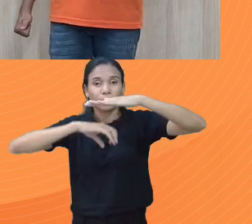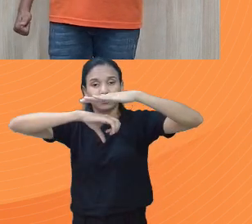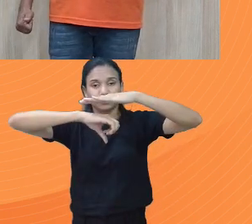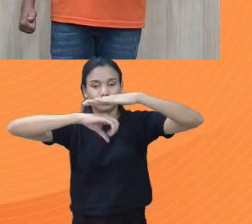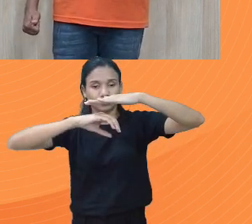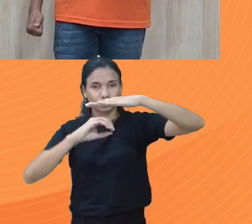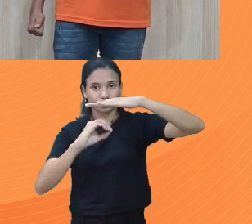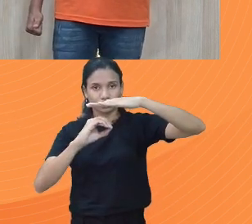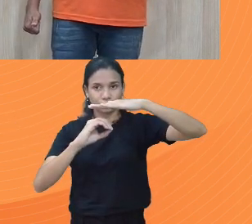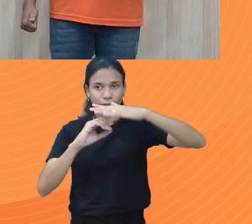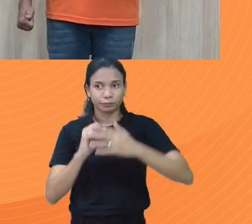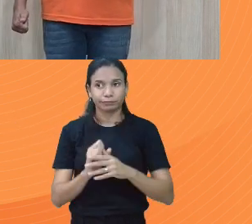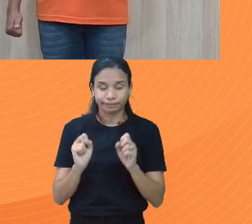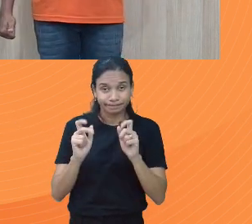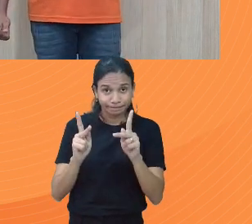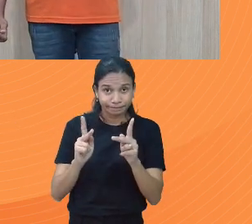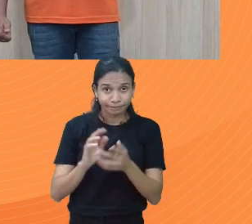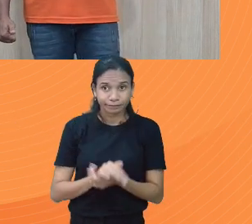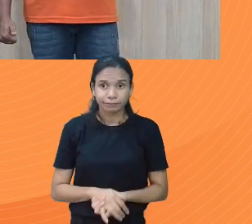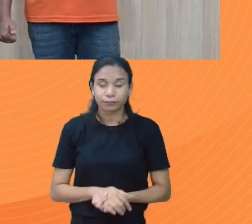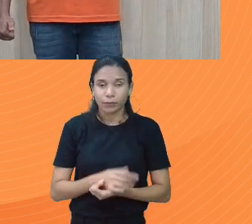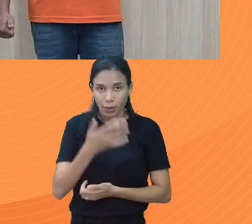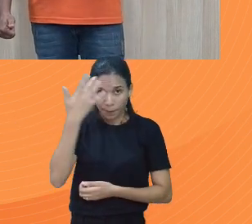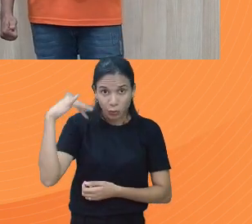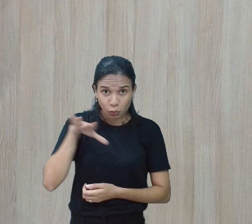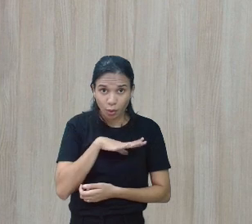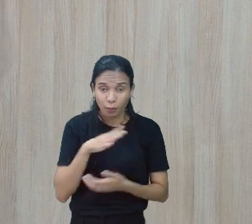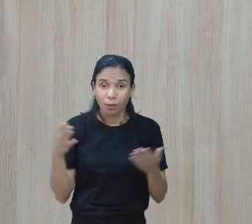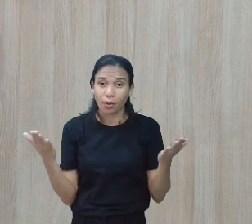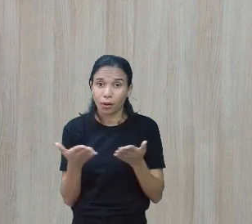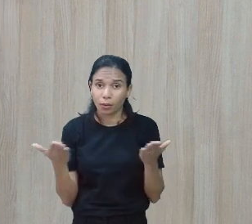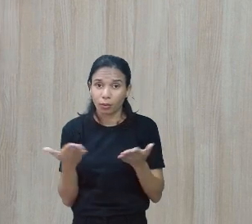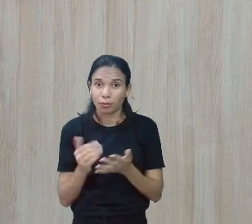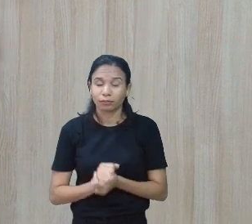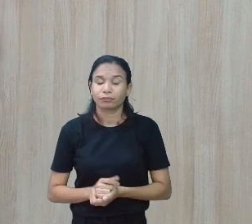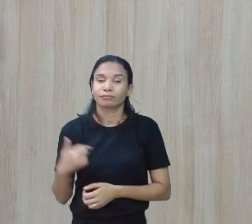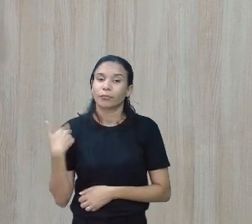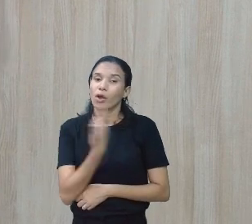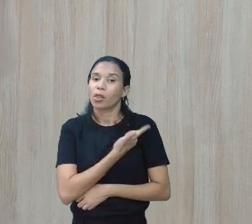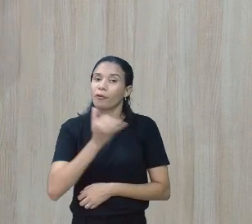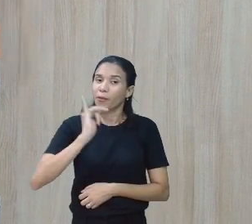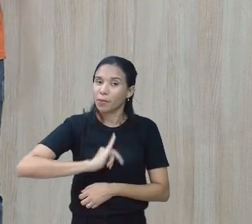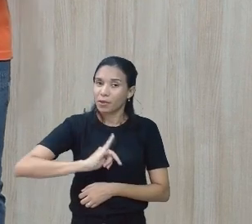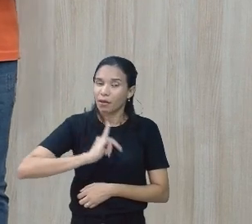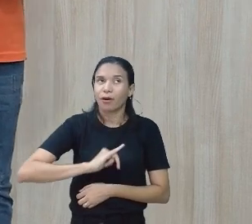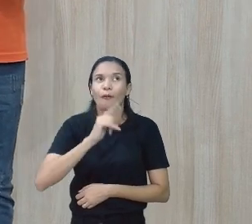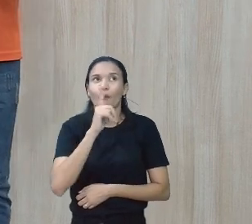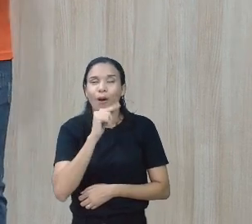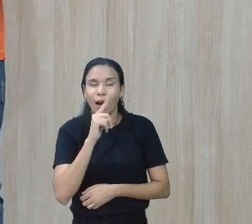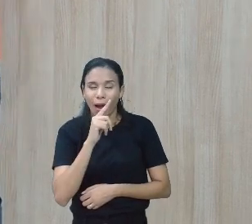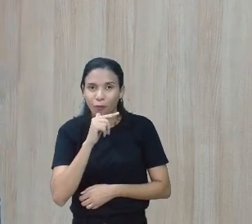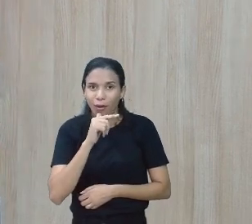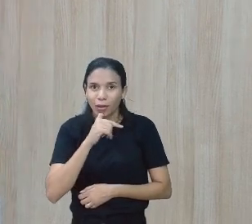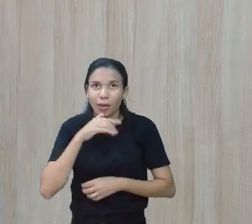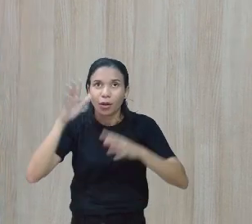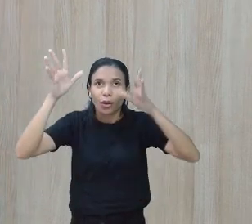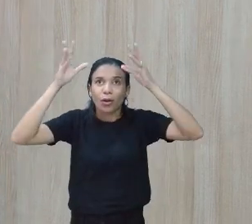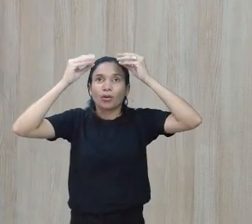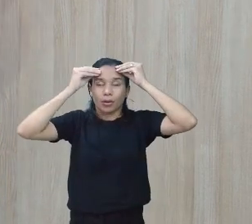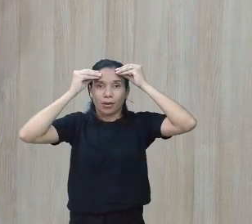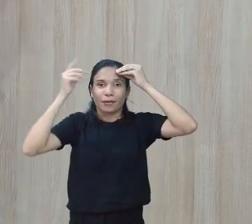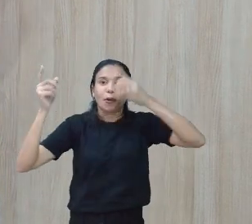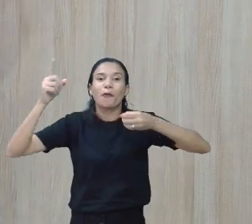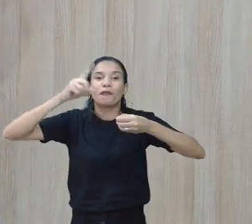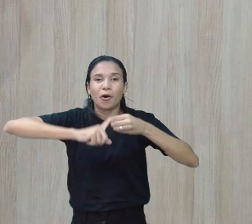denominador 90. Tranquilo? Galera, vamos fazer o seguinte, bora para o nosso intervalo, beber uma aguinha. Quando eu voltar, a